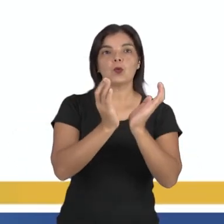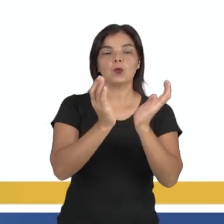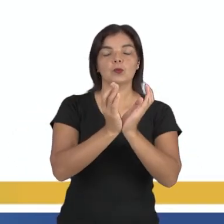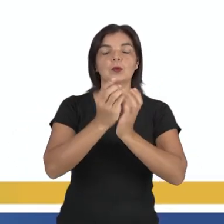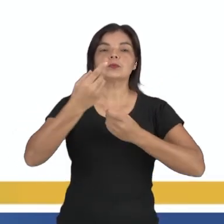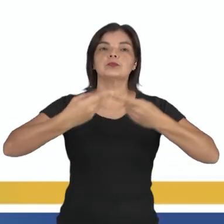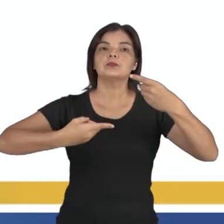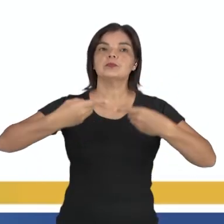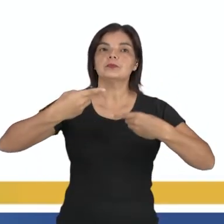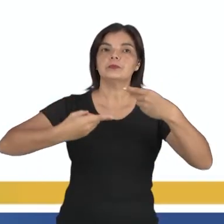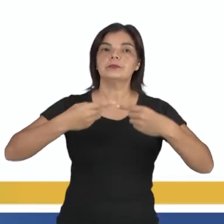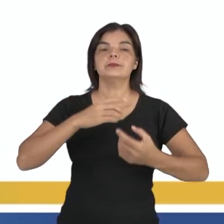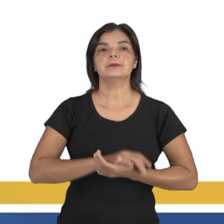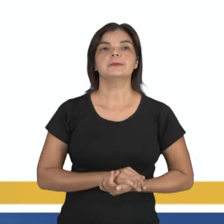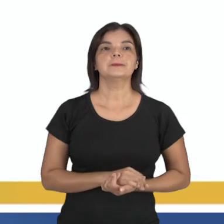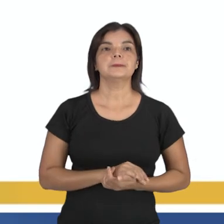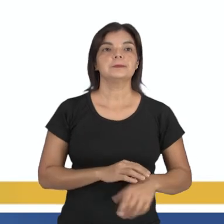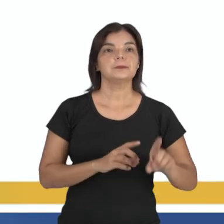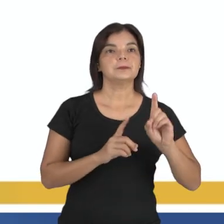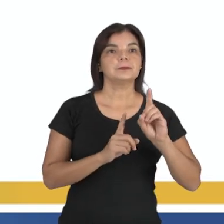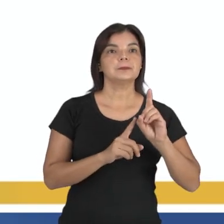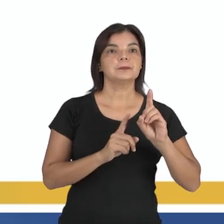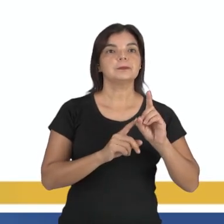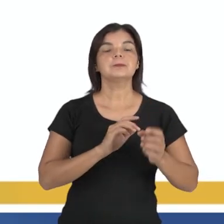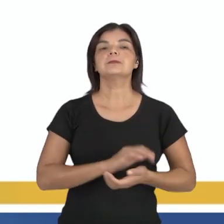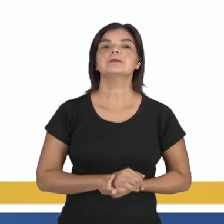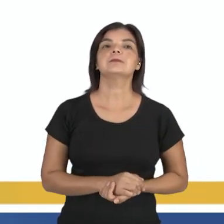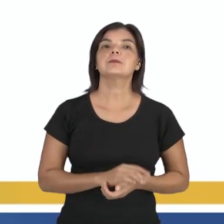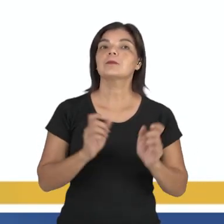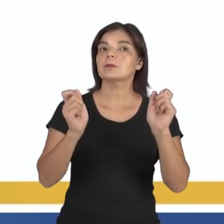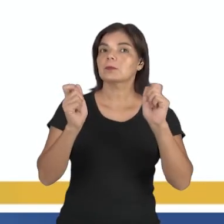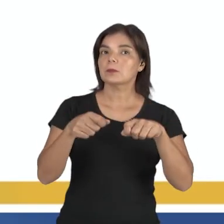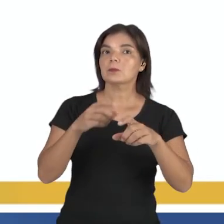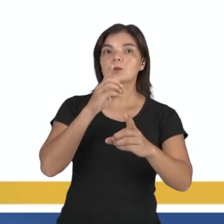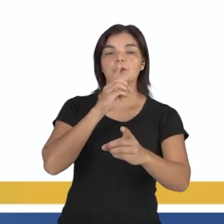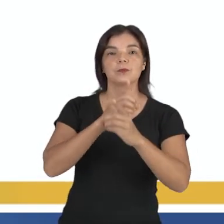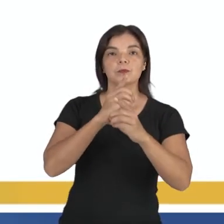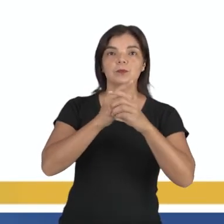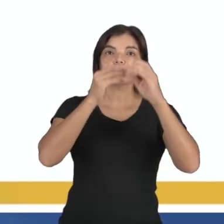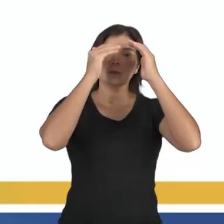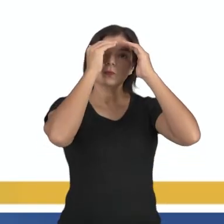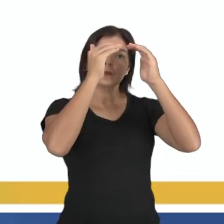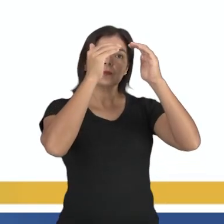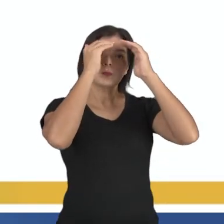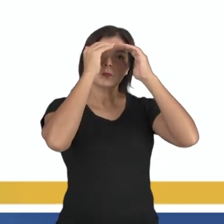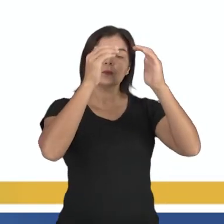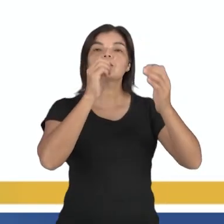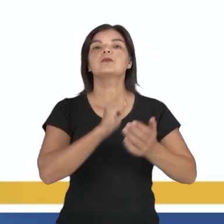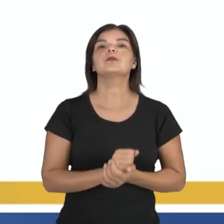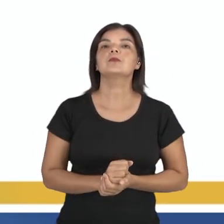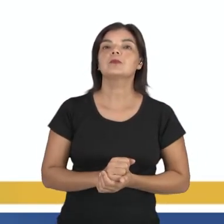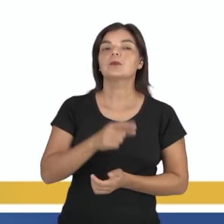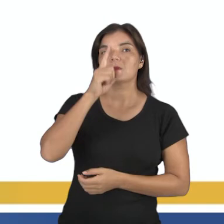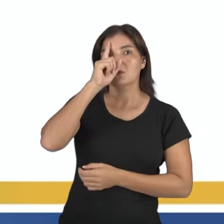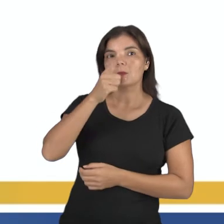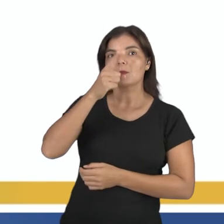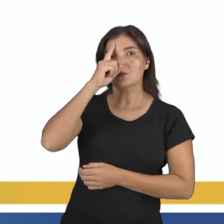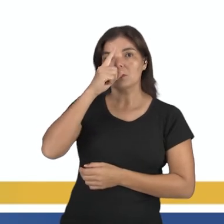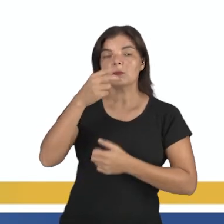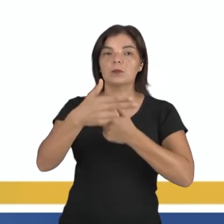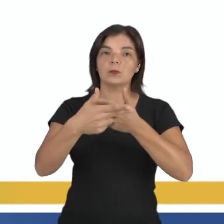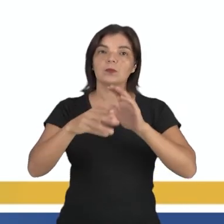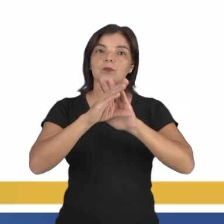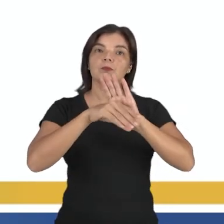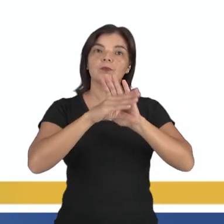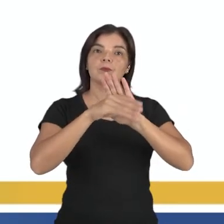ao conjunto da comunidade política. Alternativa D, a probabilidade de encontrar obediência a